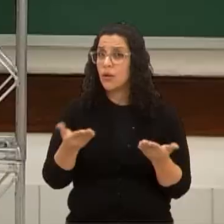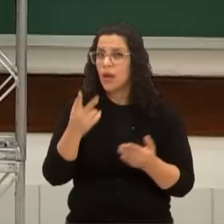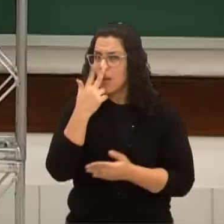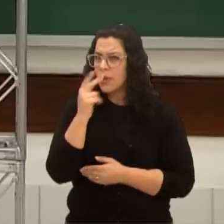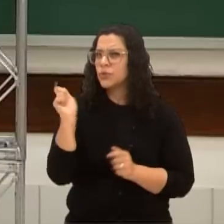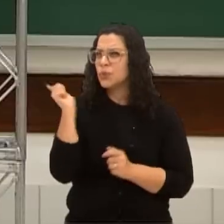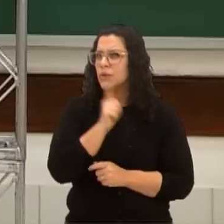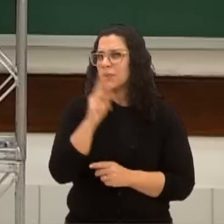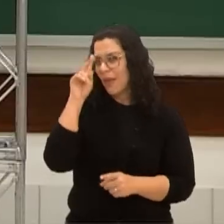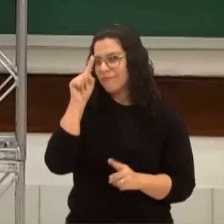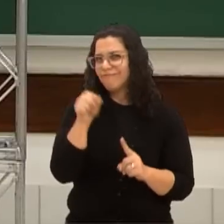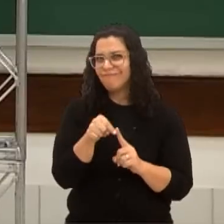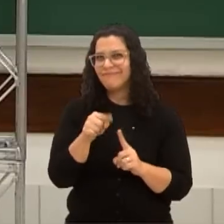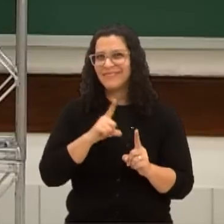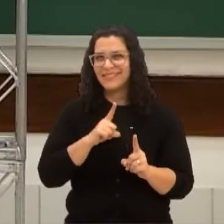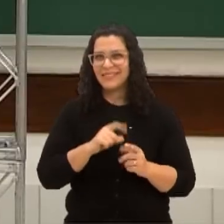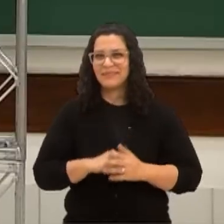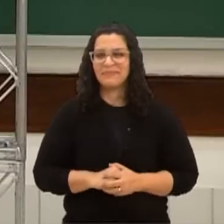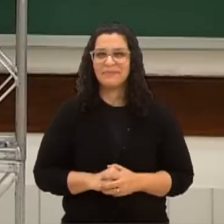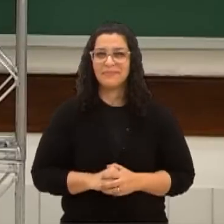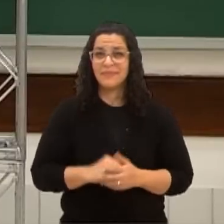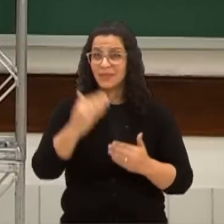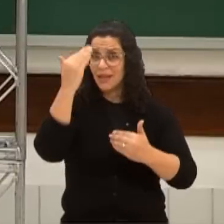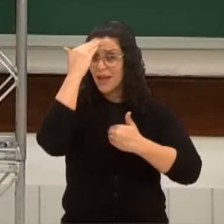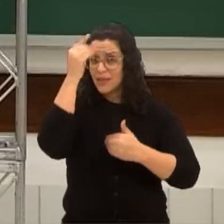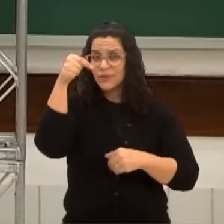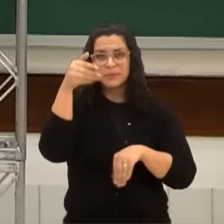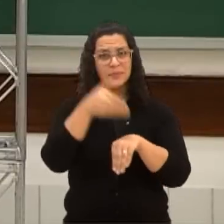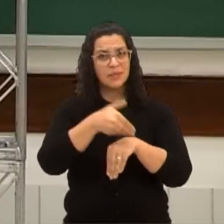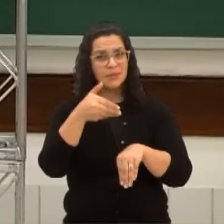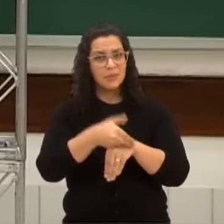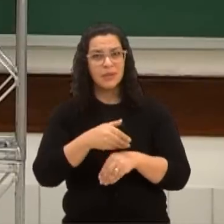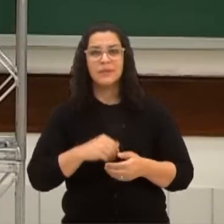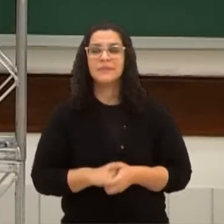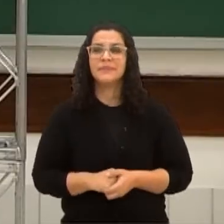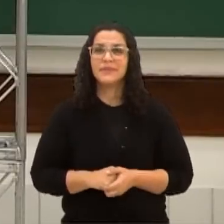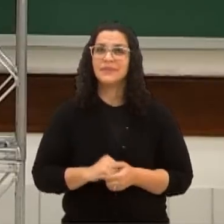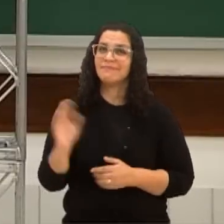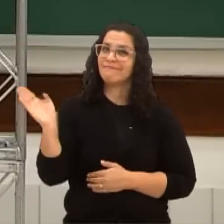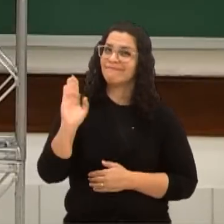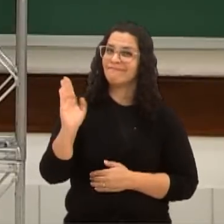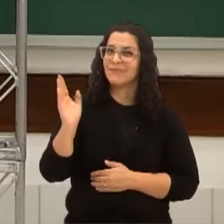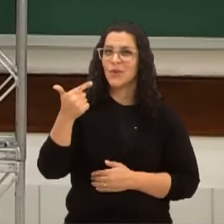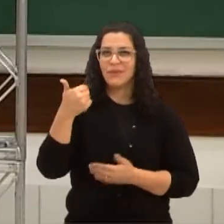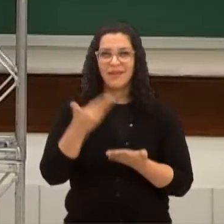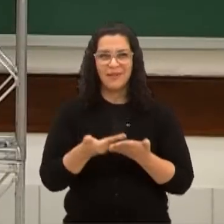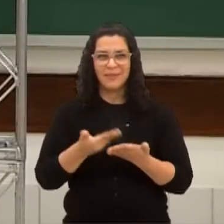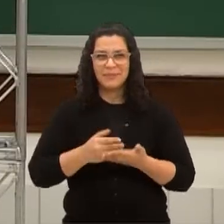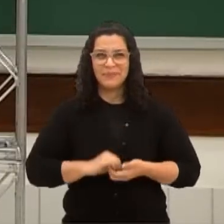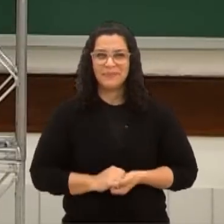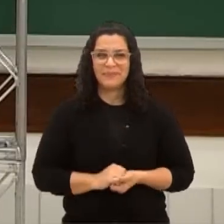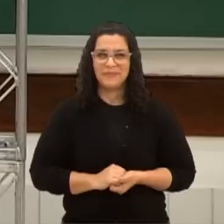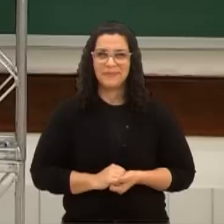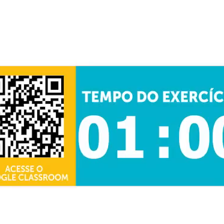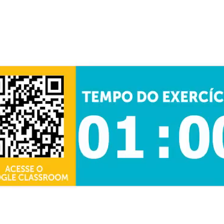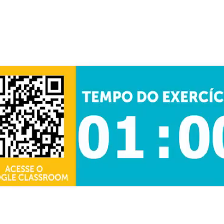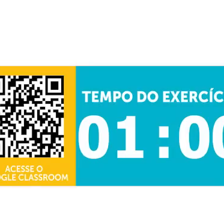acho que conseguimos alcançá-lo. Agradeço a participação de vocês e até a nossa próxima aula.